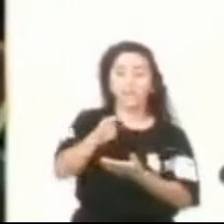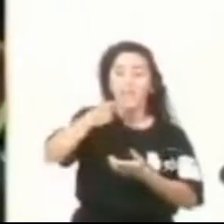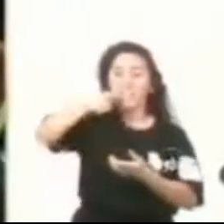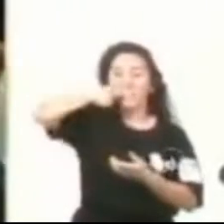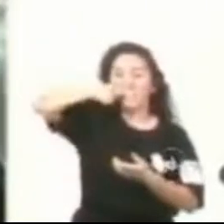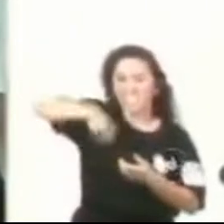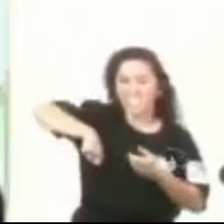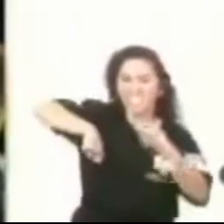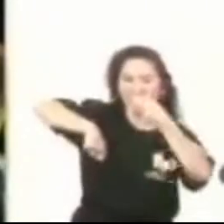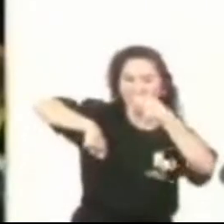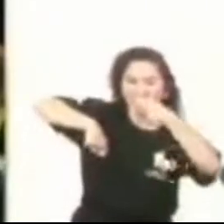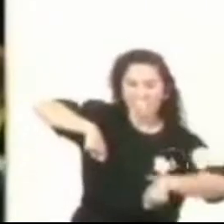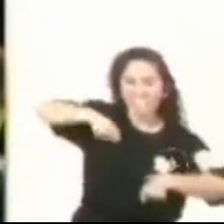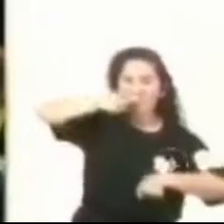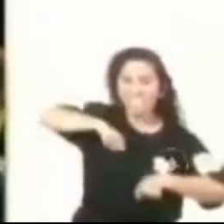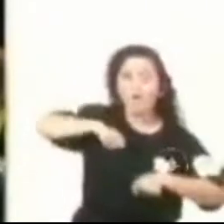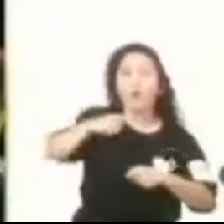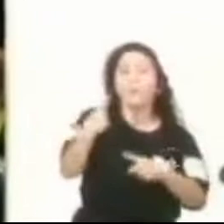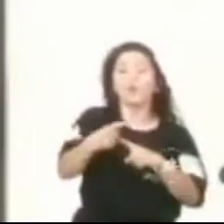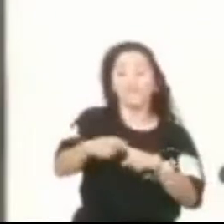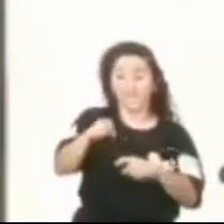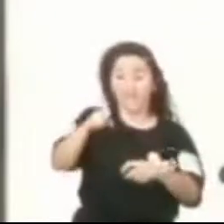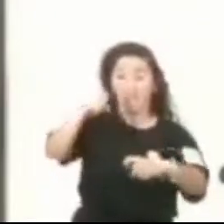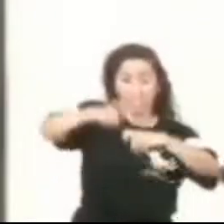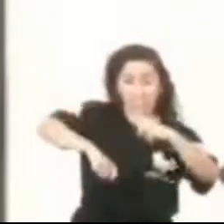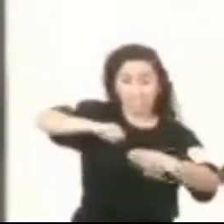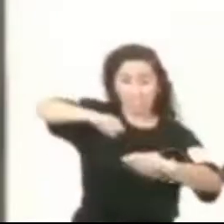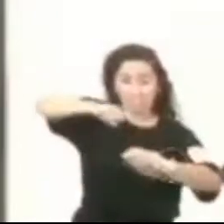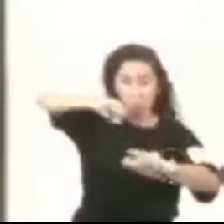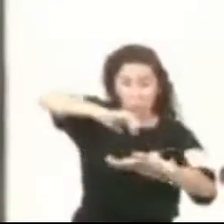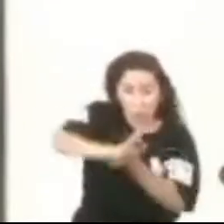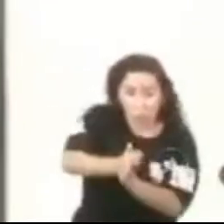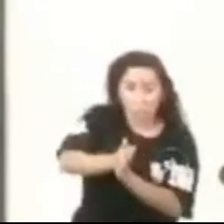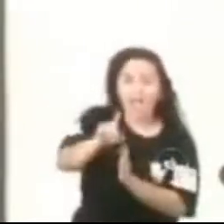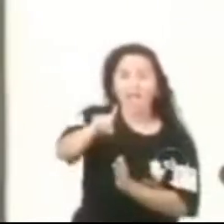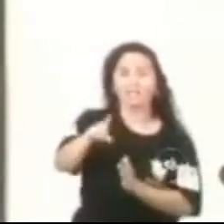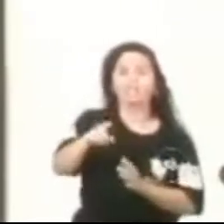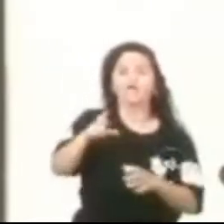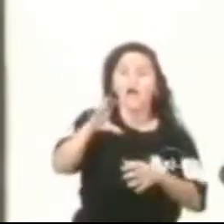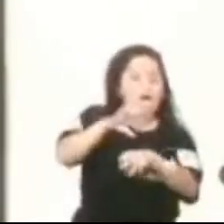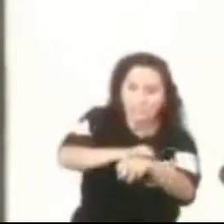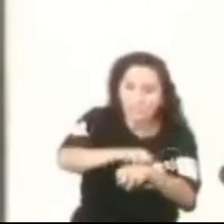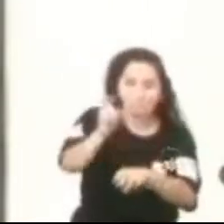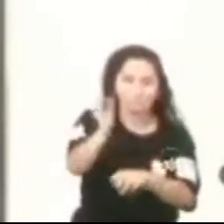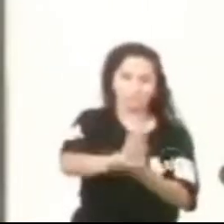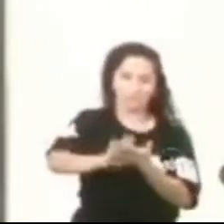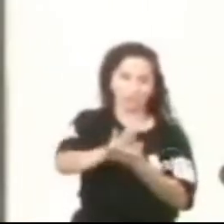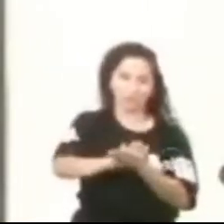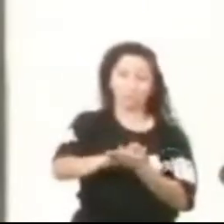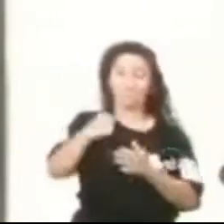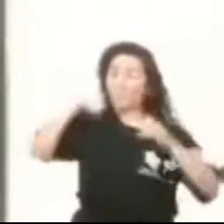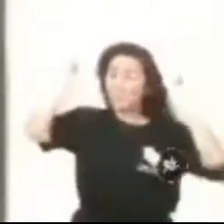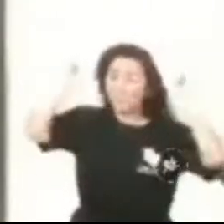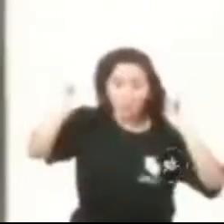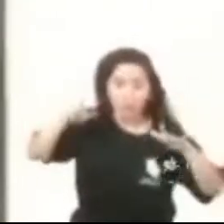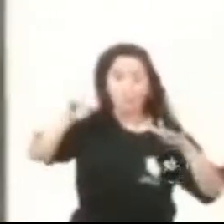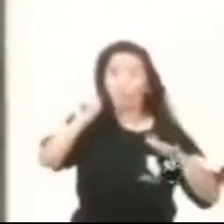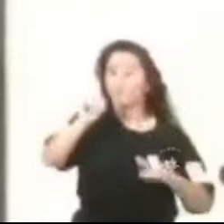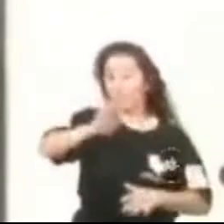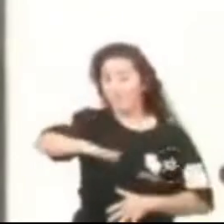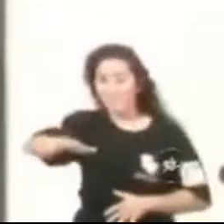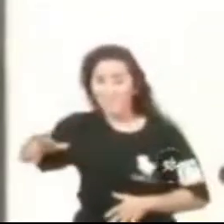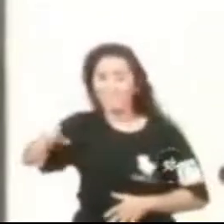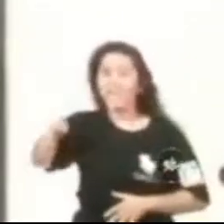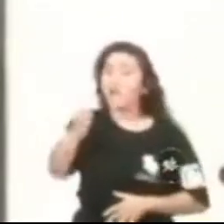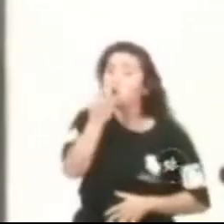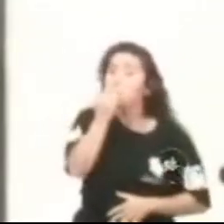sexo oral. Essa nação que a gente ainda tem, irmãos. Nós descobrimos que essas crianças, elas